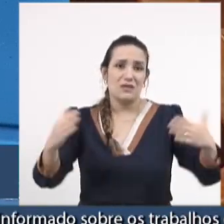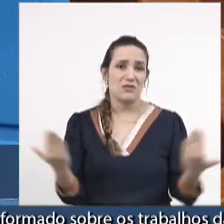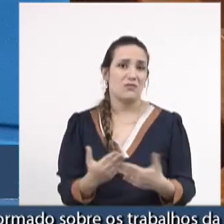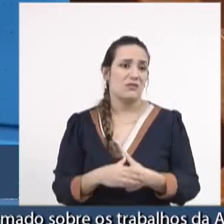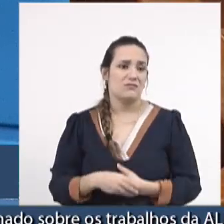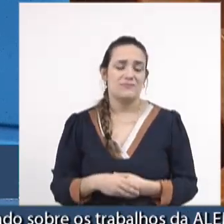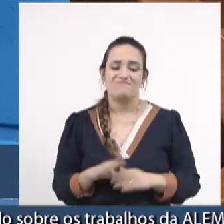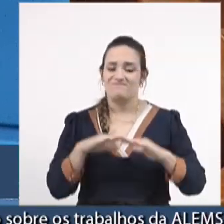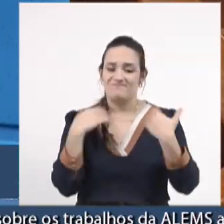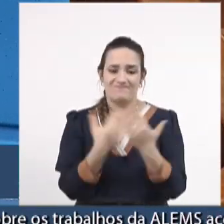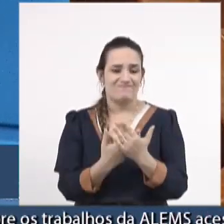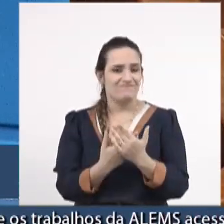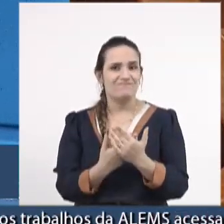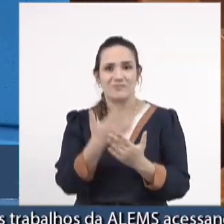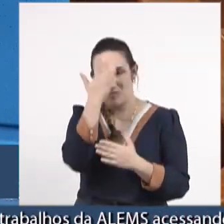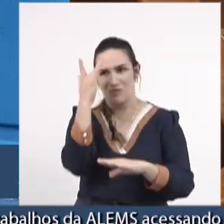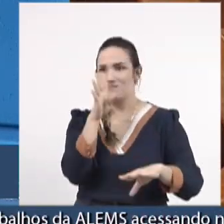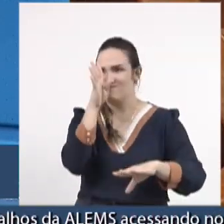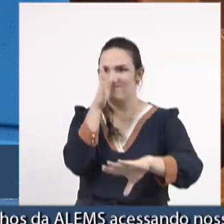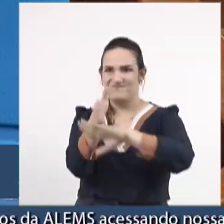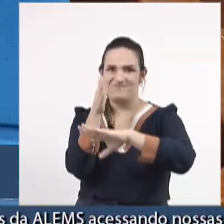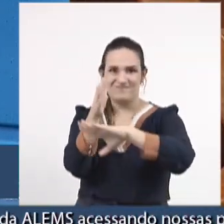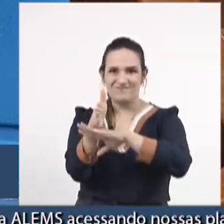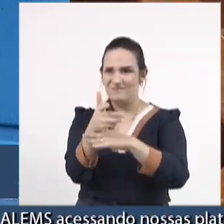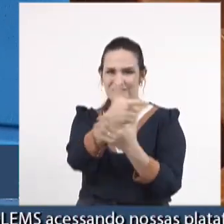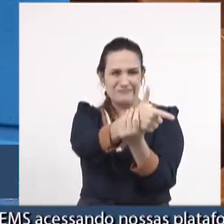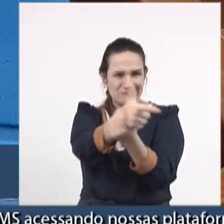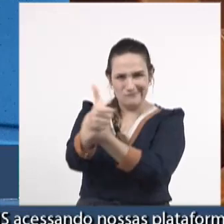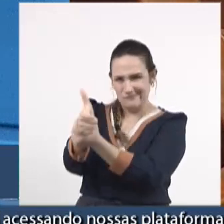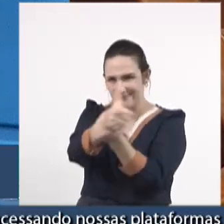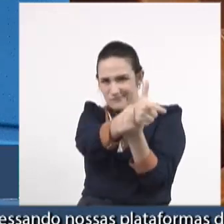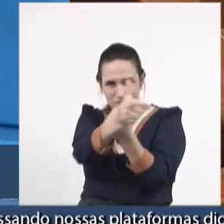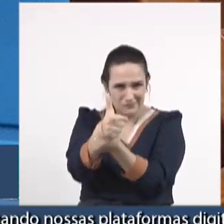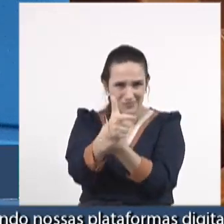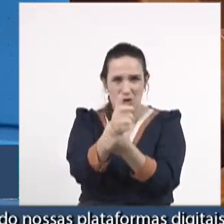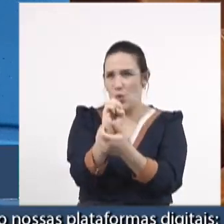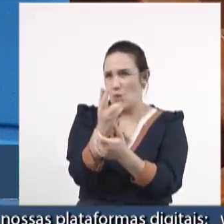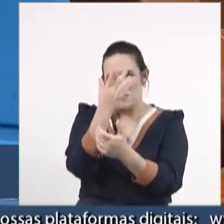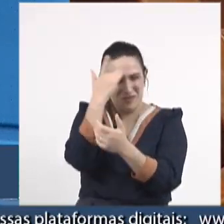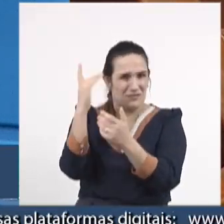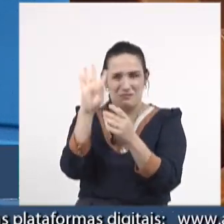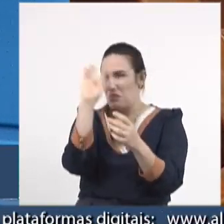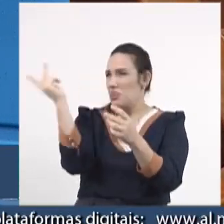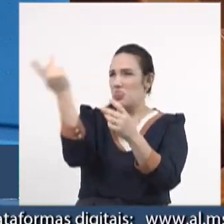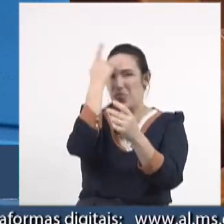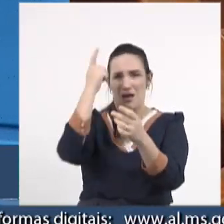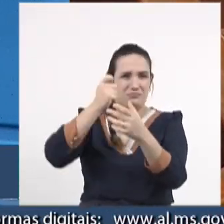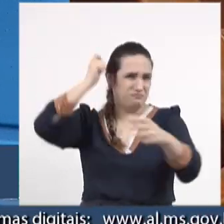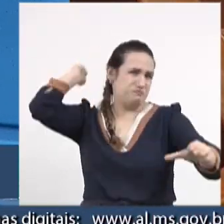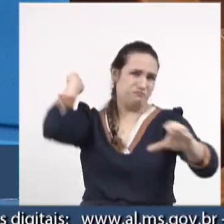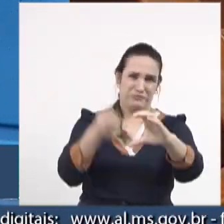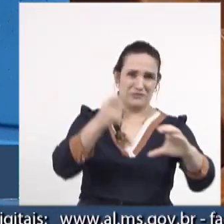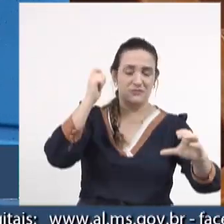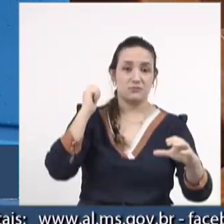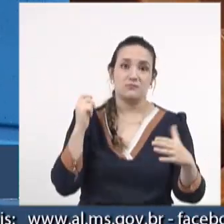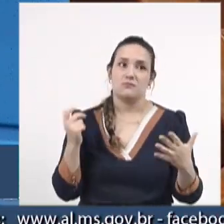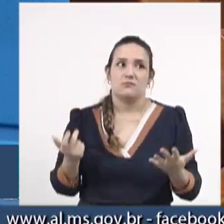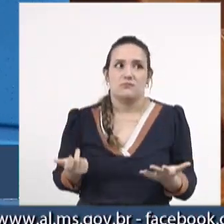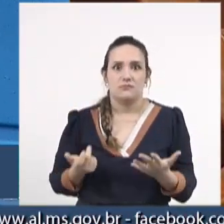as escolas estão sendo invadidas por atiradores, por pessoas desequilibradas, né, e